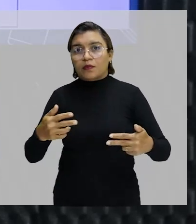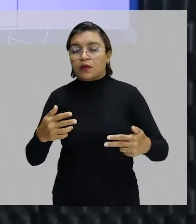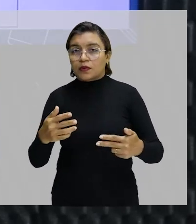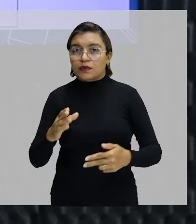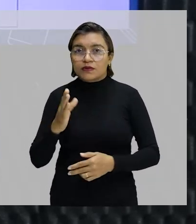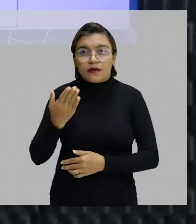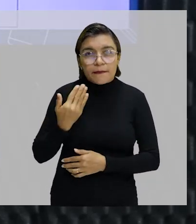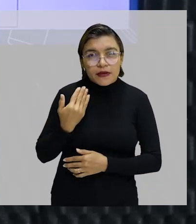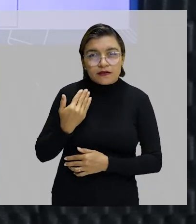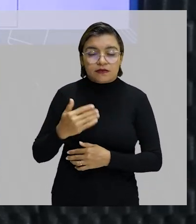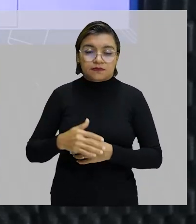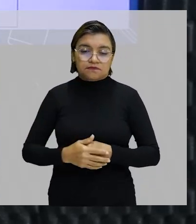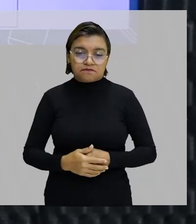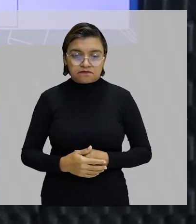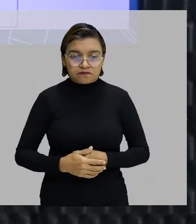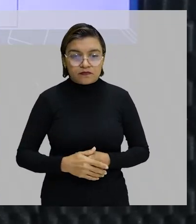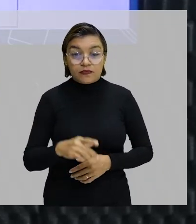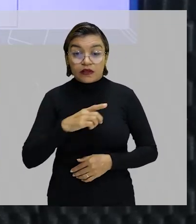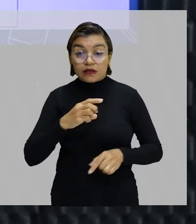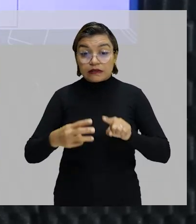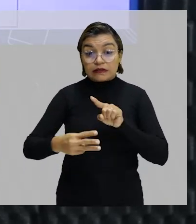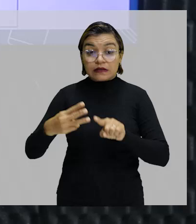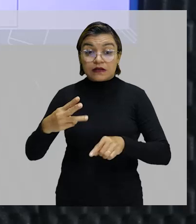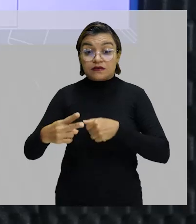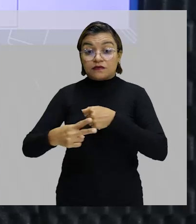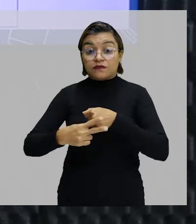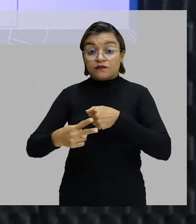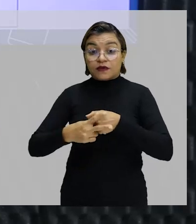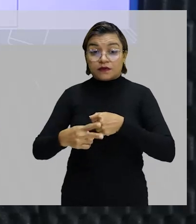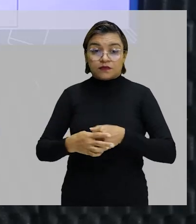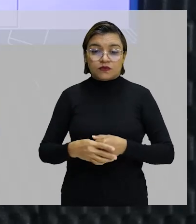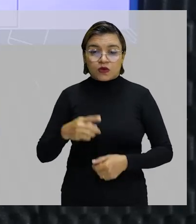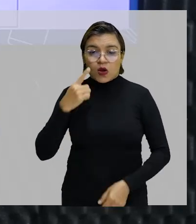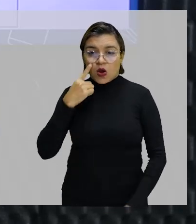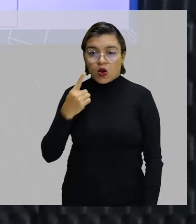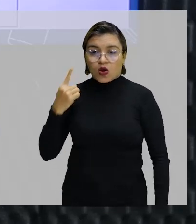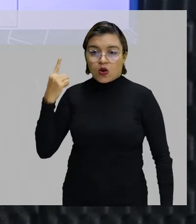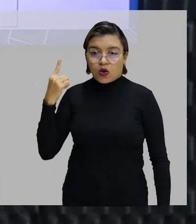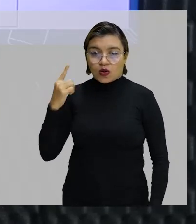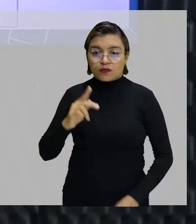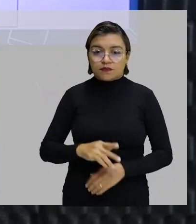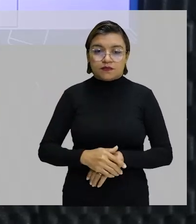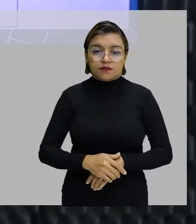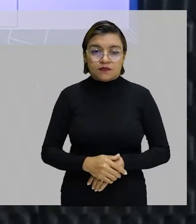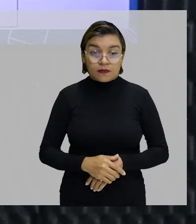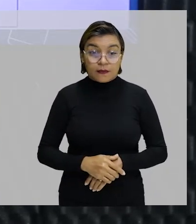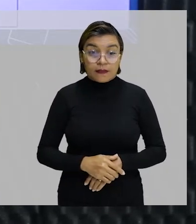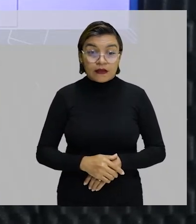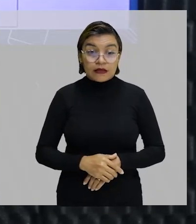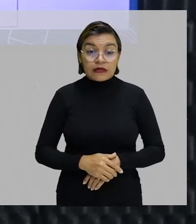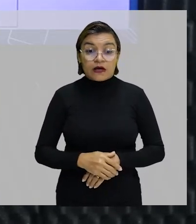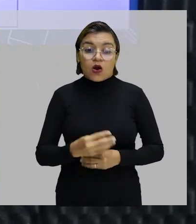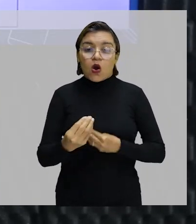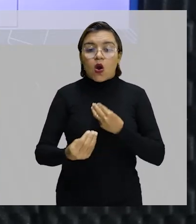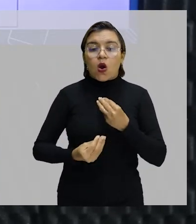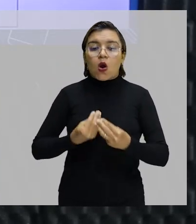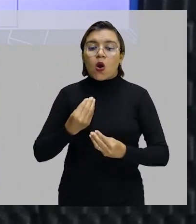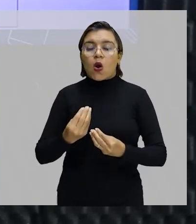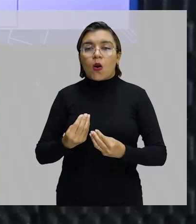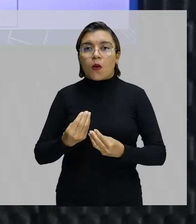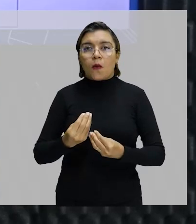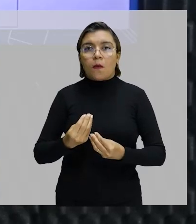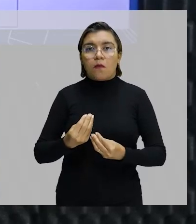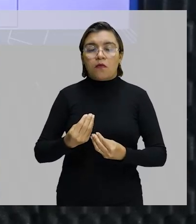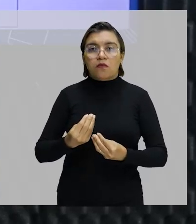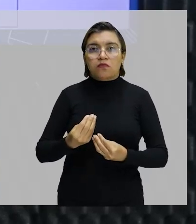mencionei anteriormente, ó, eu tenho 3 verbos. Has been waiting. Se eu fosse traduzir ao pé da letra,